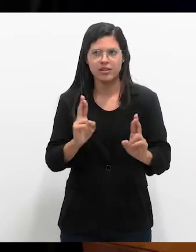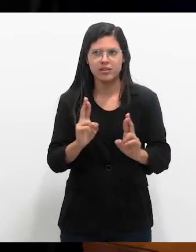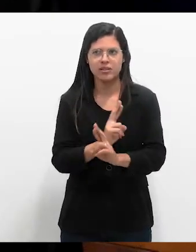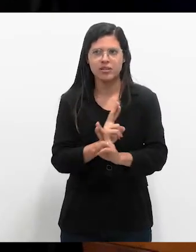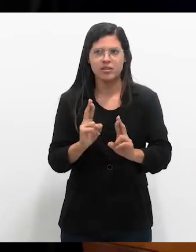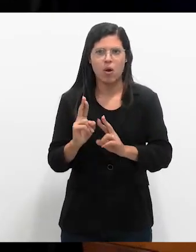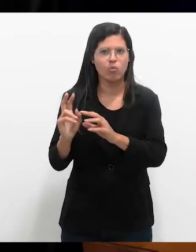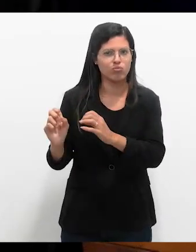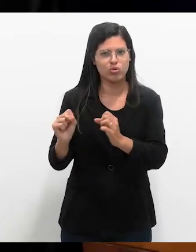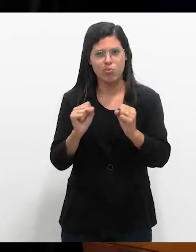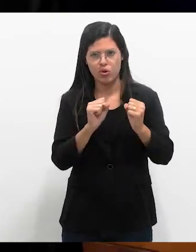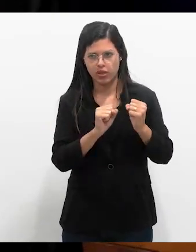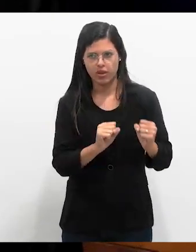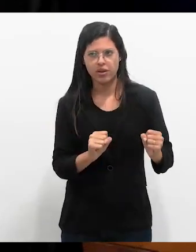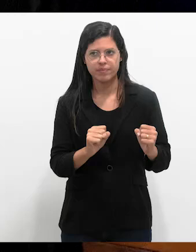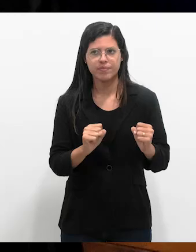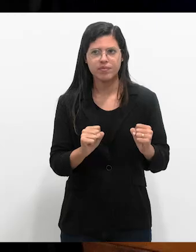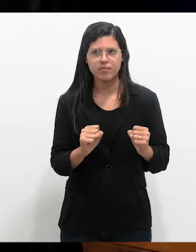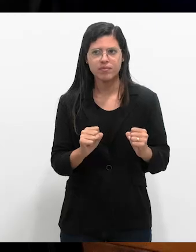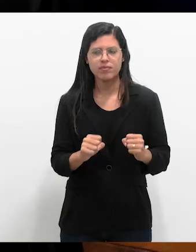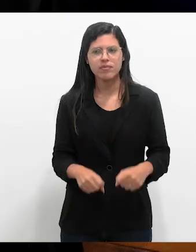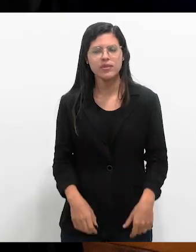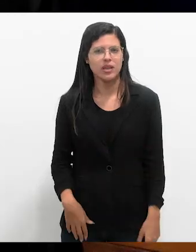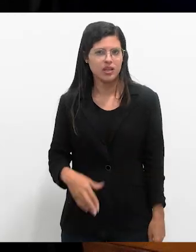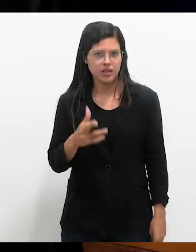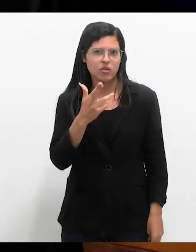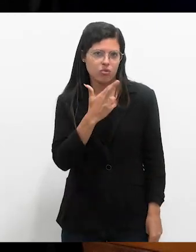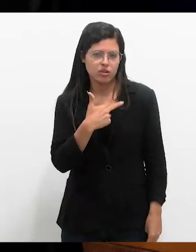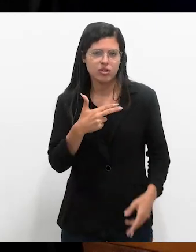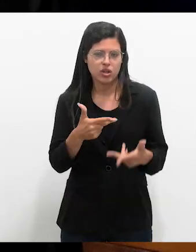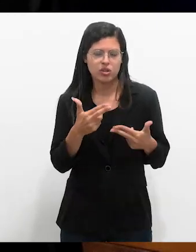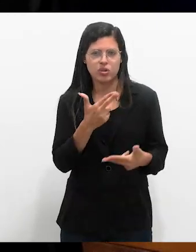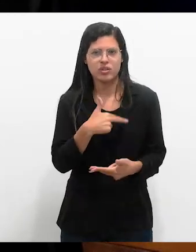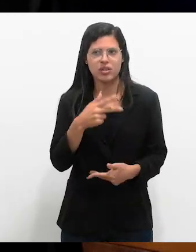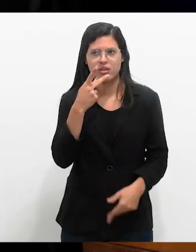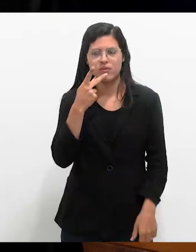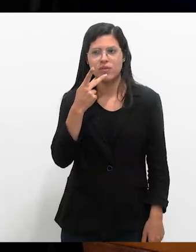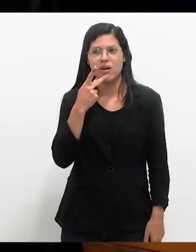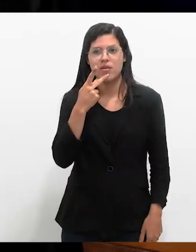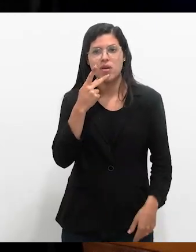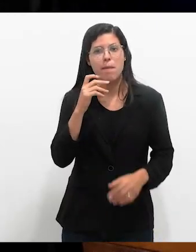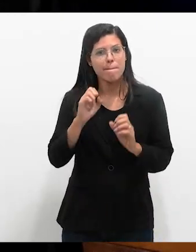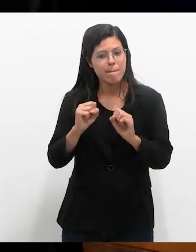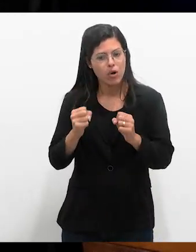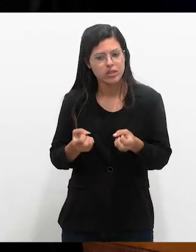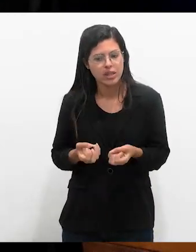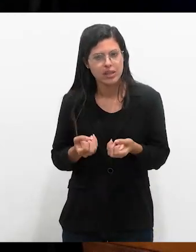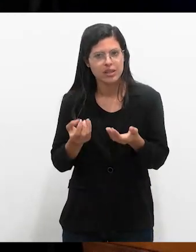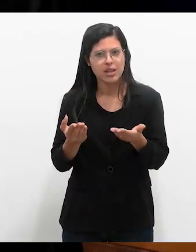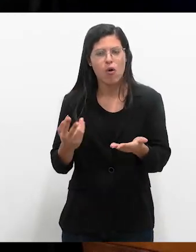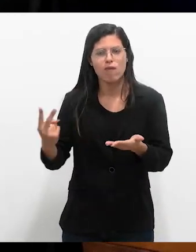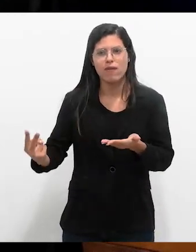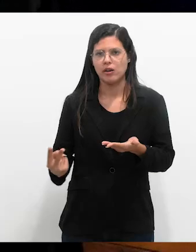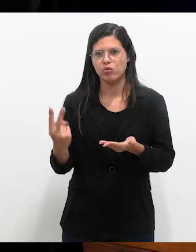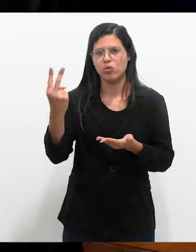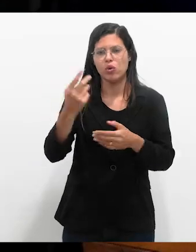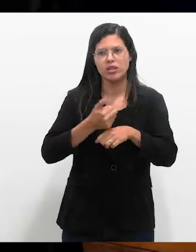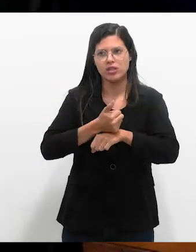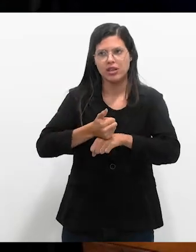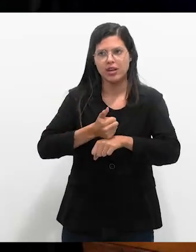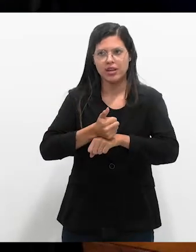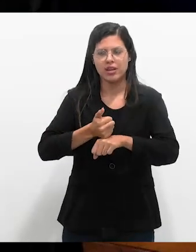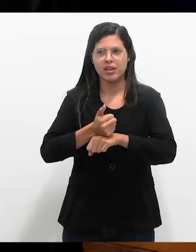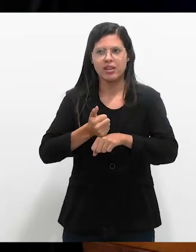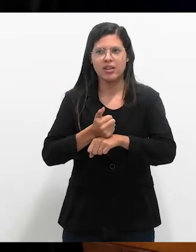relação de maior poderio, que são questões religiosas que a gente tanto diz, e possam, assim, trazer a eles o valor, a